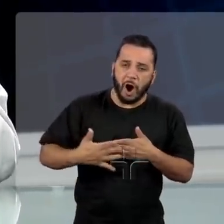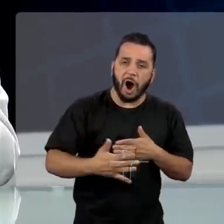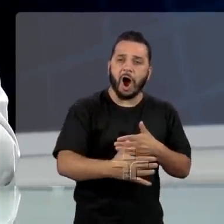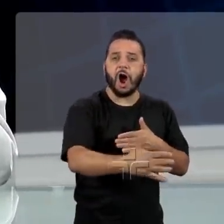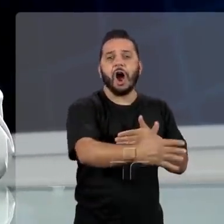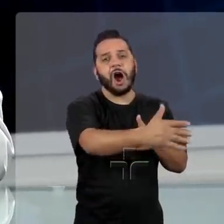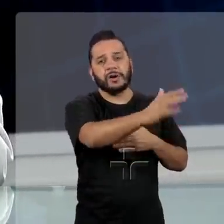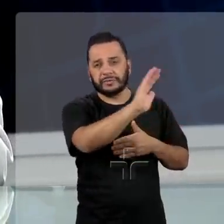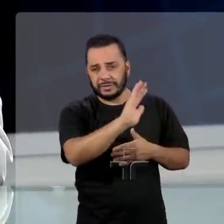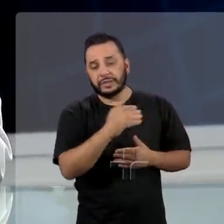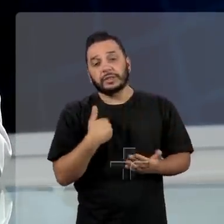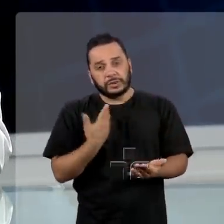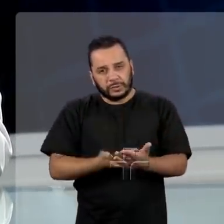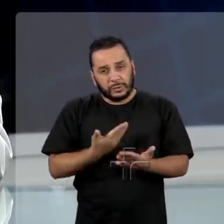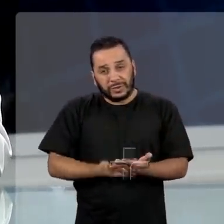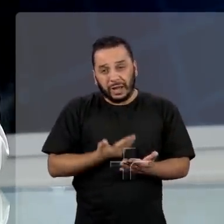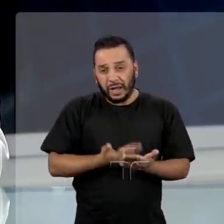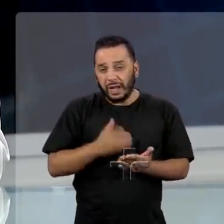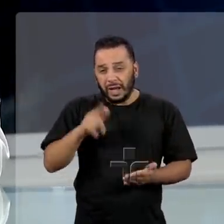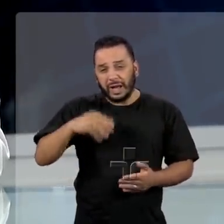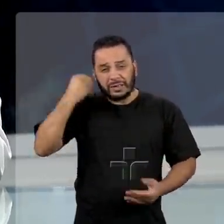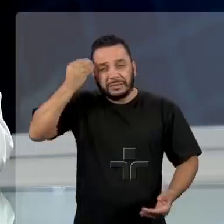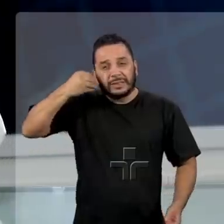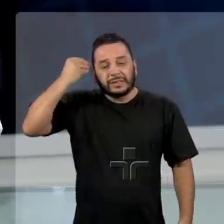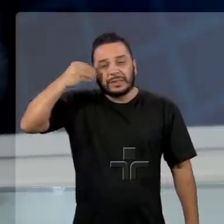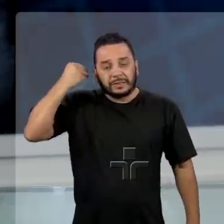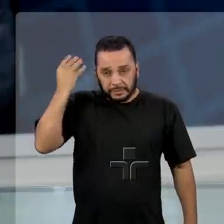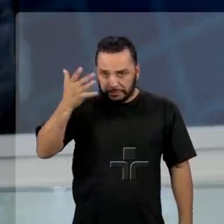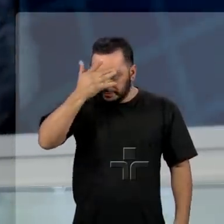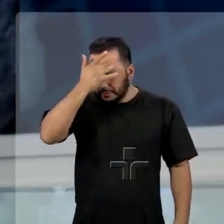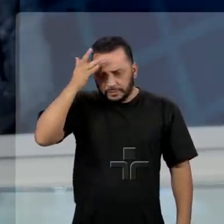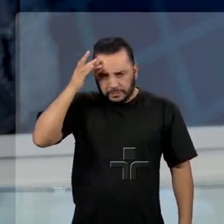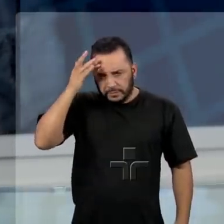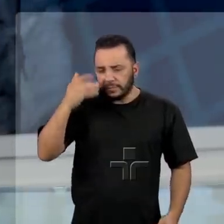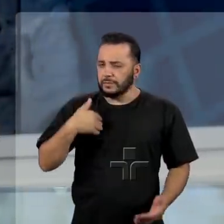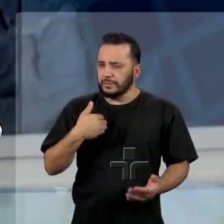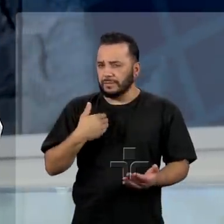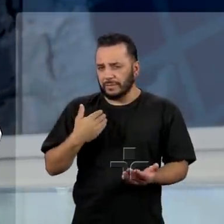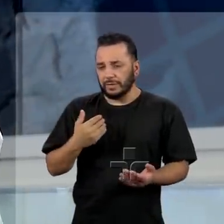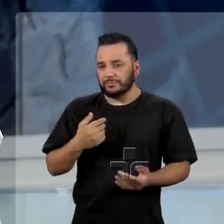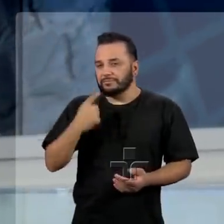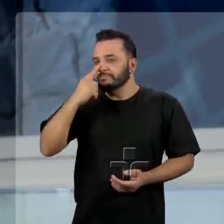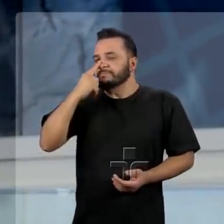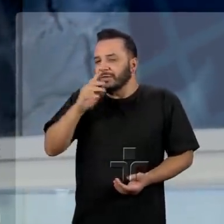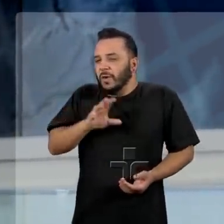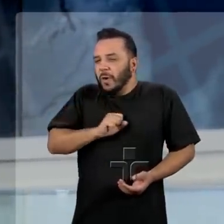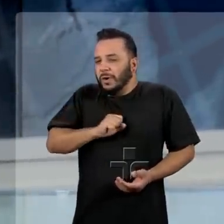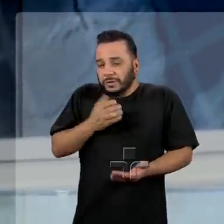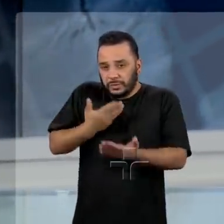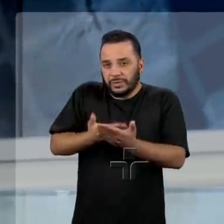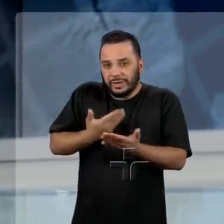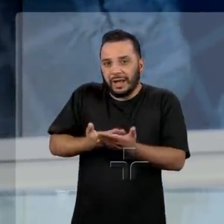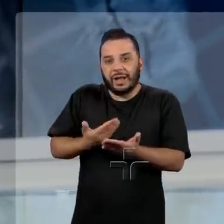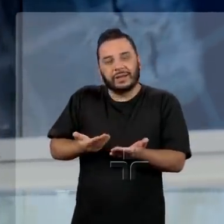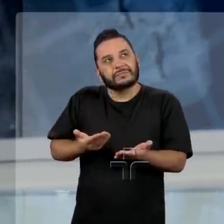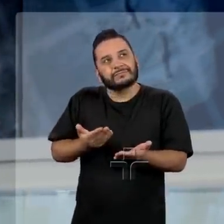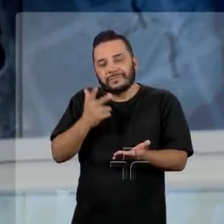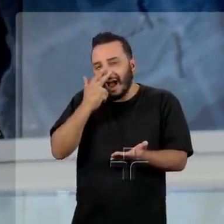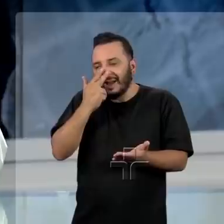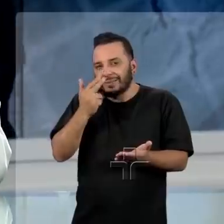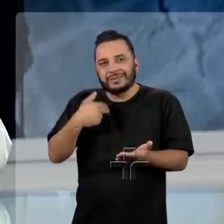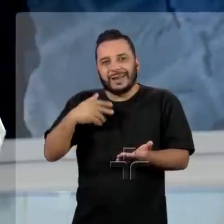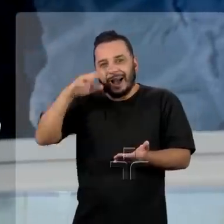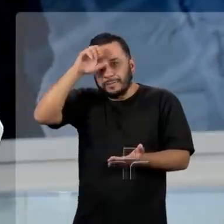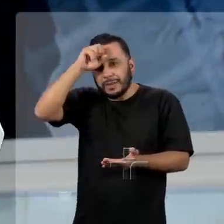ela. Estudar é uma das experiências que dá às pessoas que vão em direção a isso por gosto, uma das maiores experiências de significado. Porque você